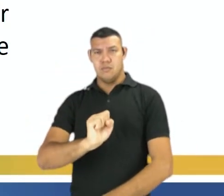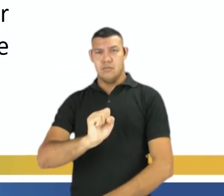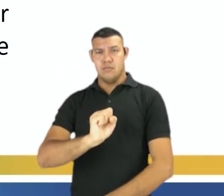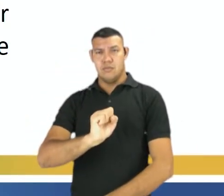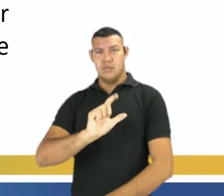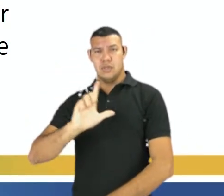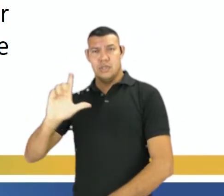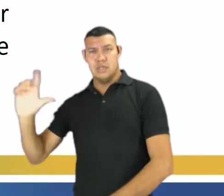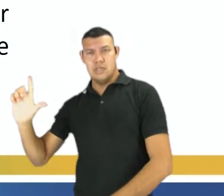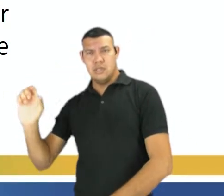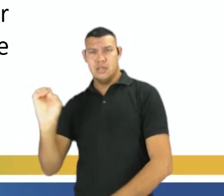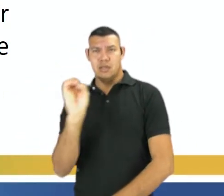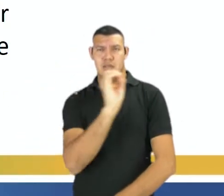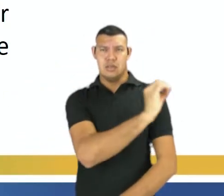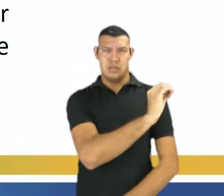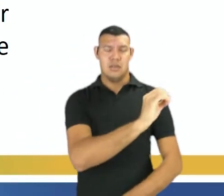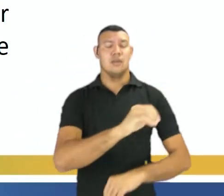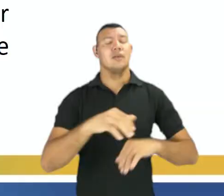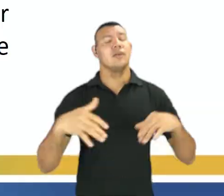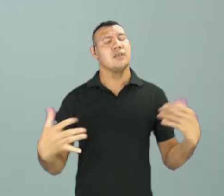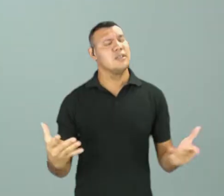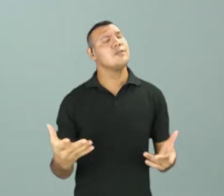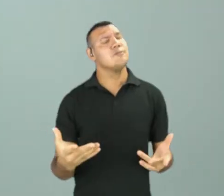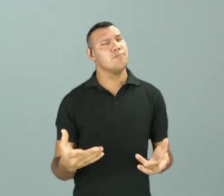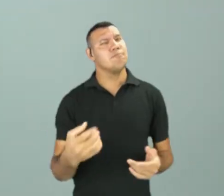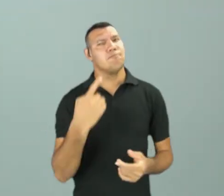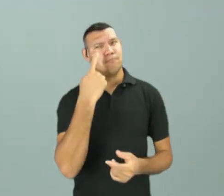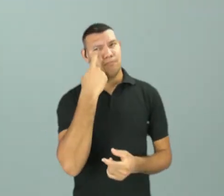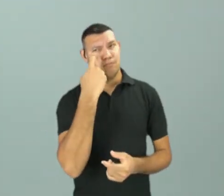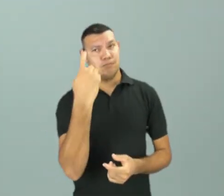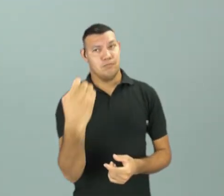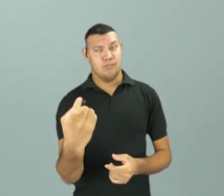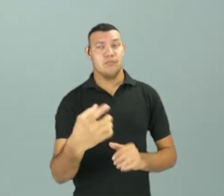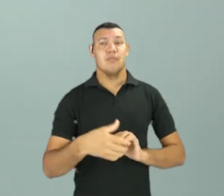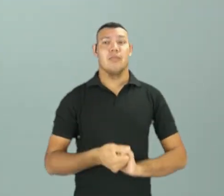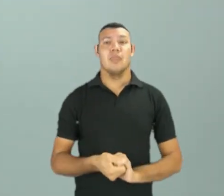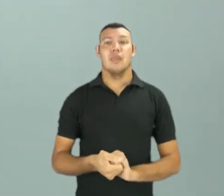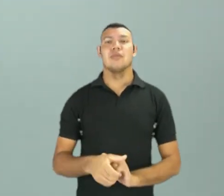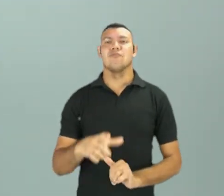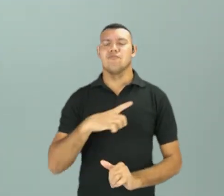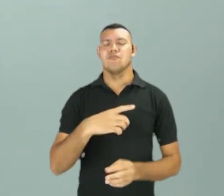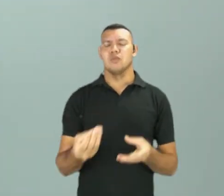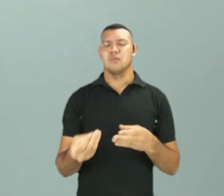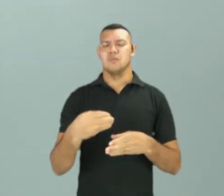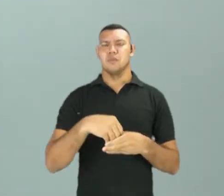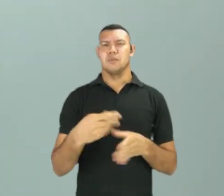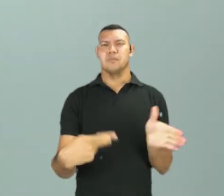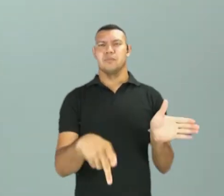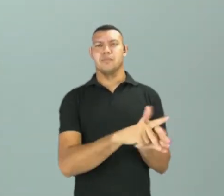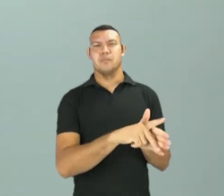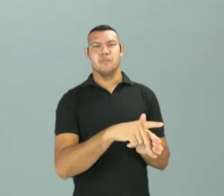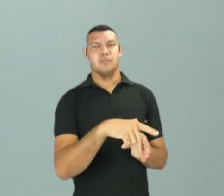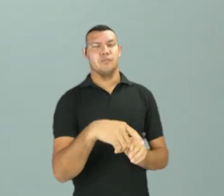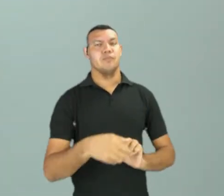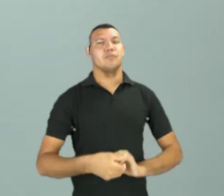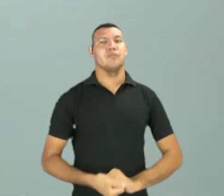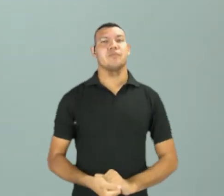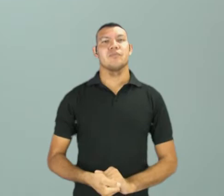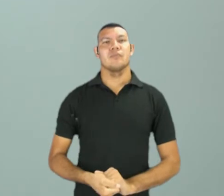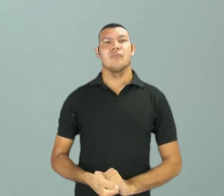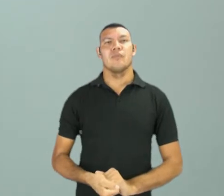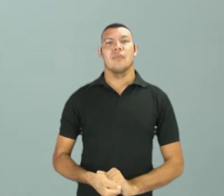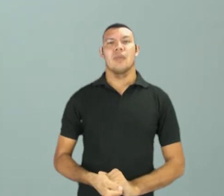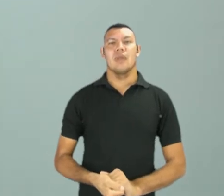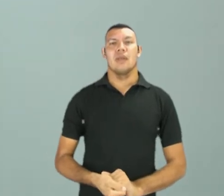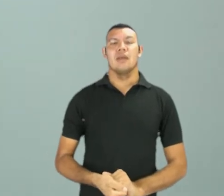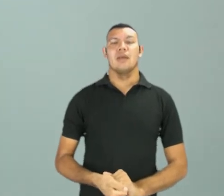território bastante significante, por isso existem várias vegetações dentro desse território. Primeira vegetação,